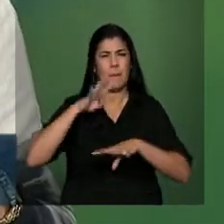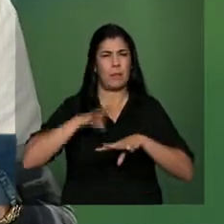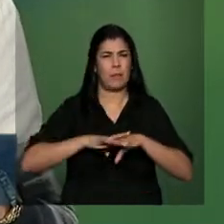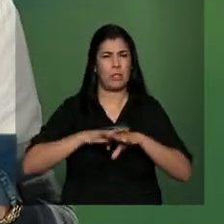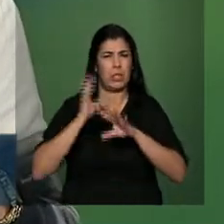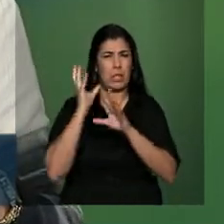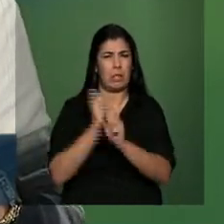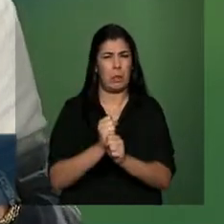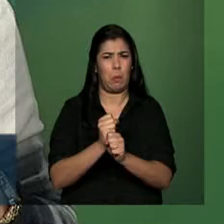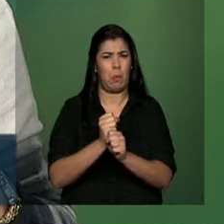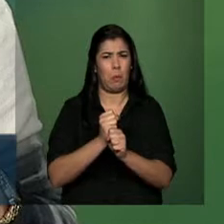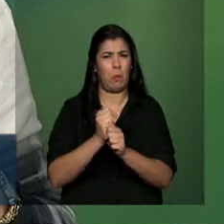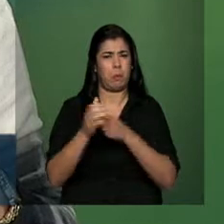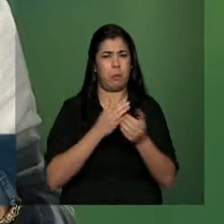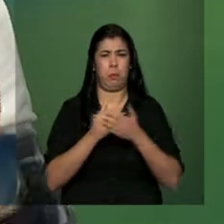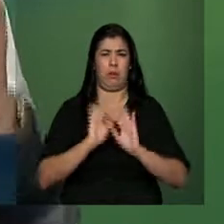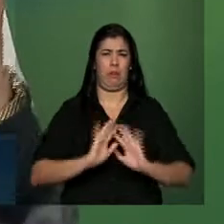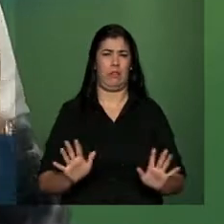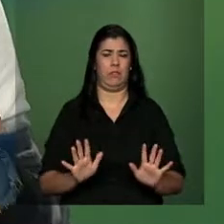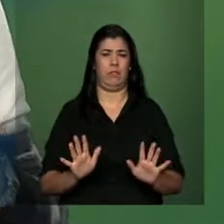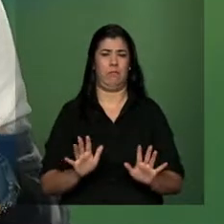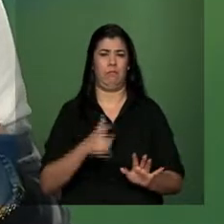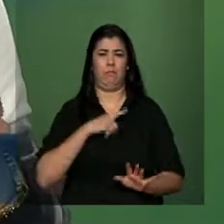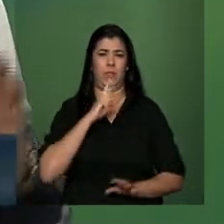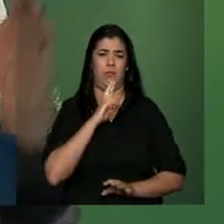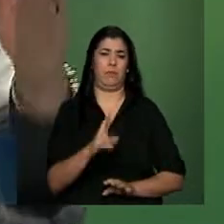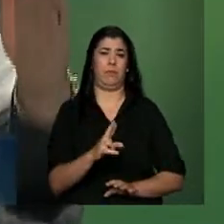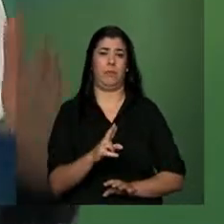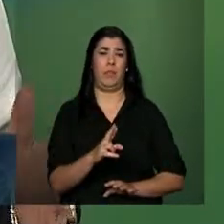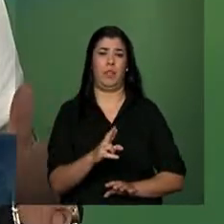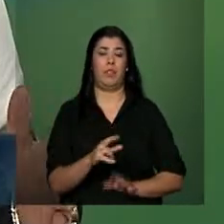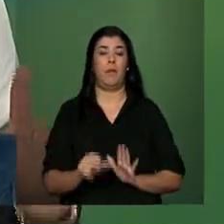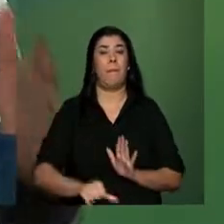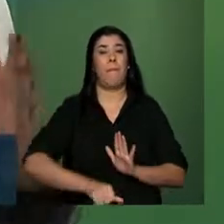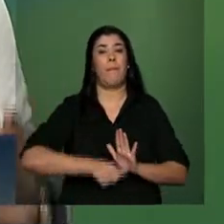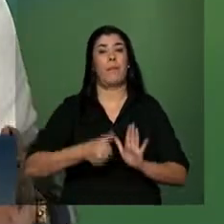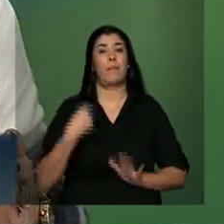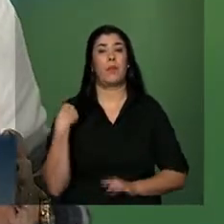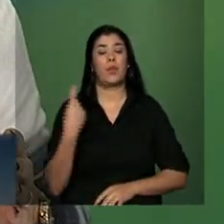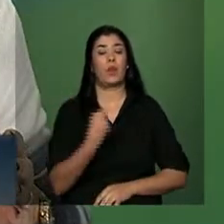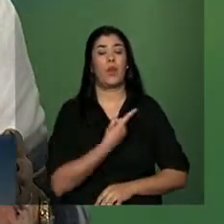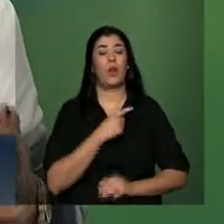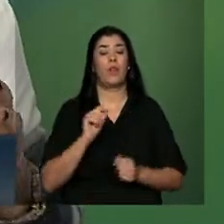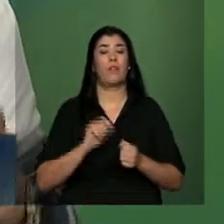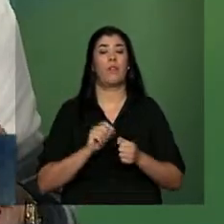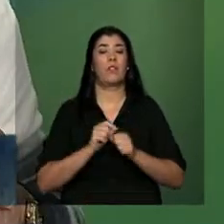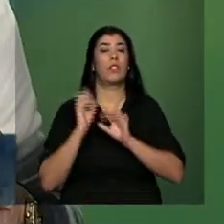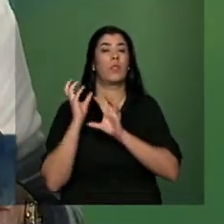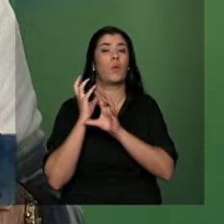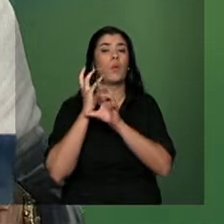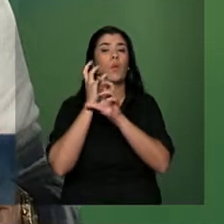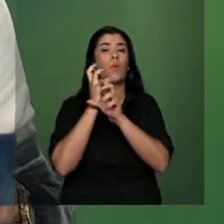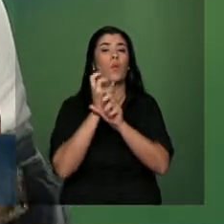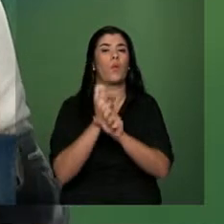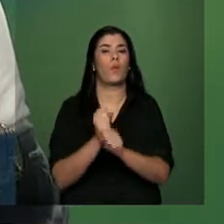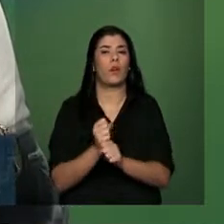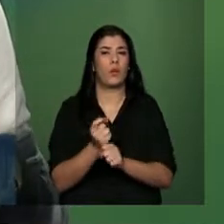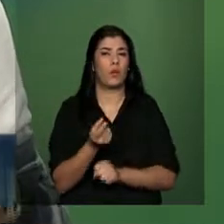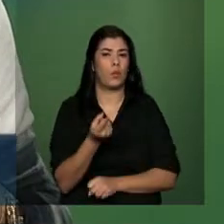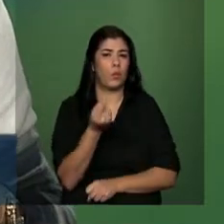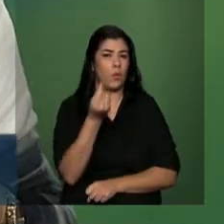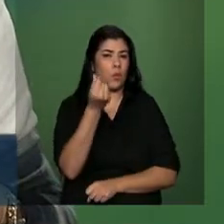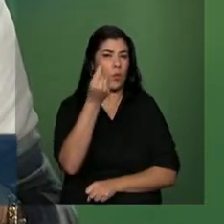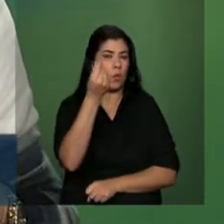quanto custa. Essa é a diferença do plano. Em primeiro lugar, nós teremos o cálculo desses custos